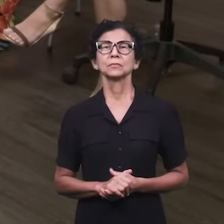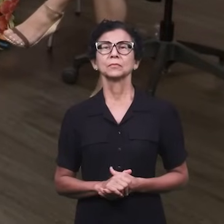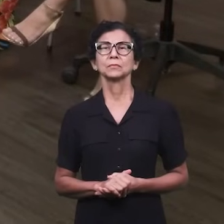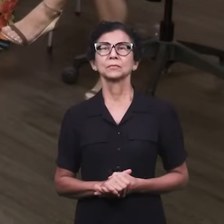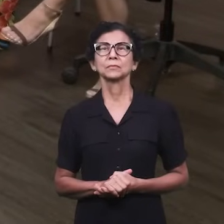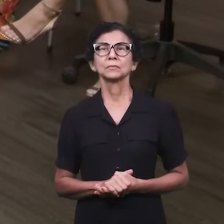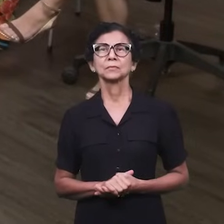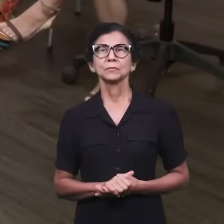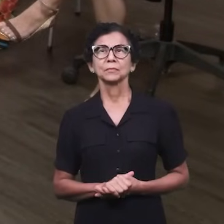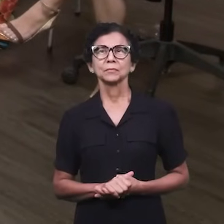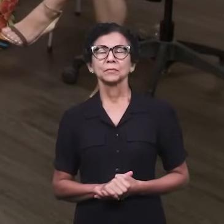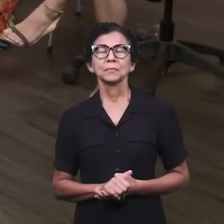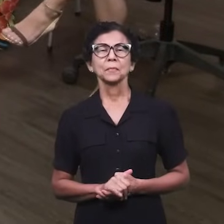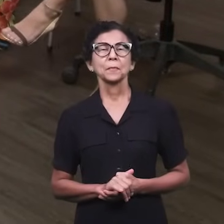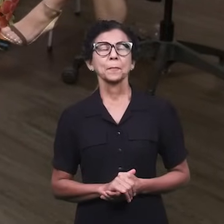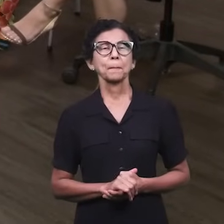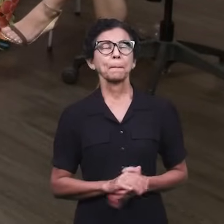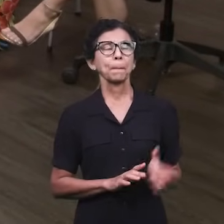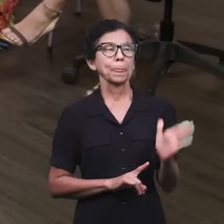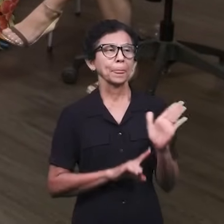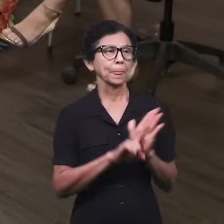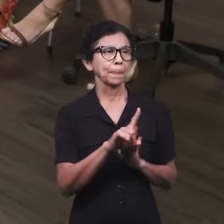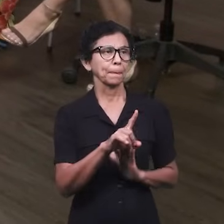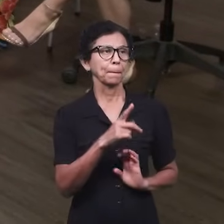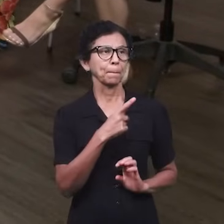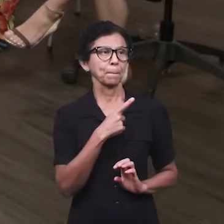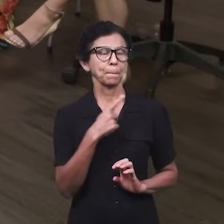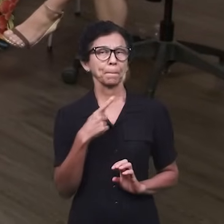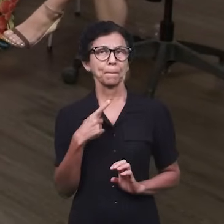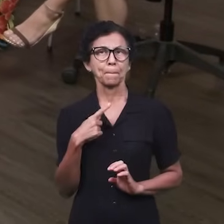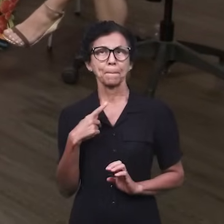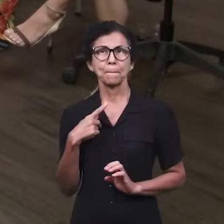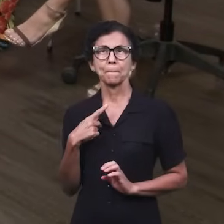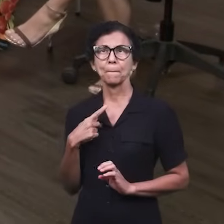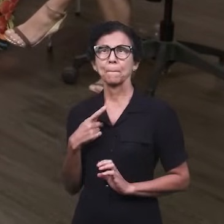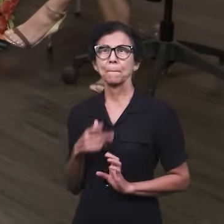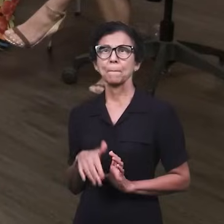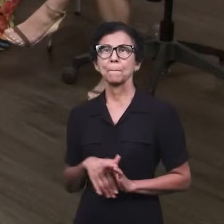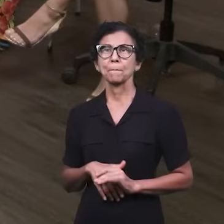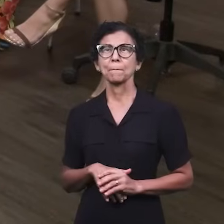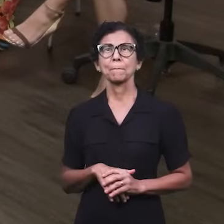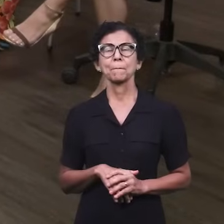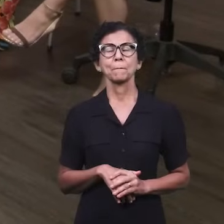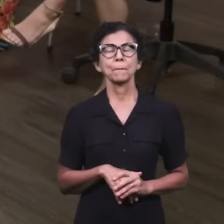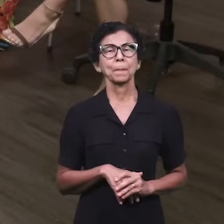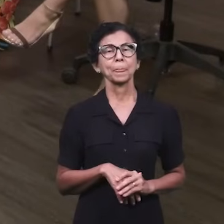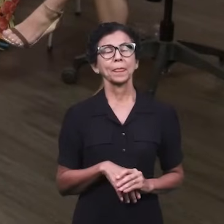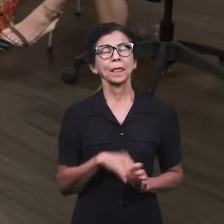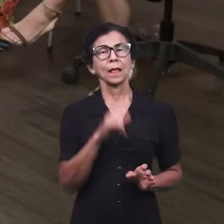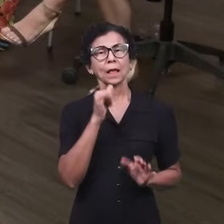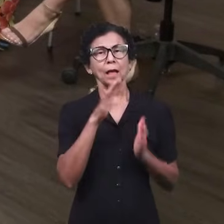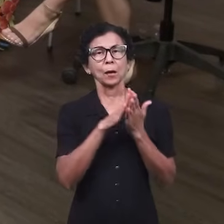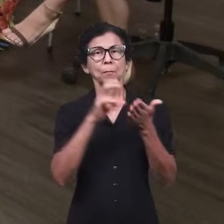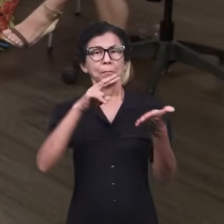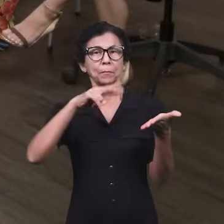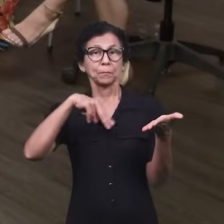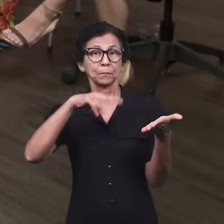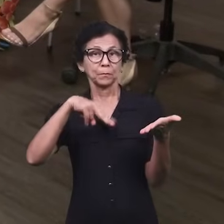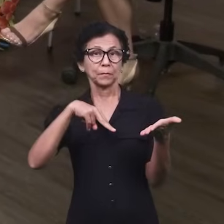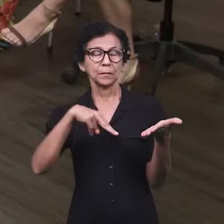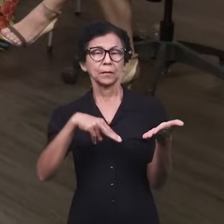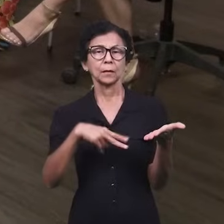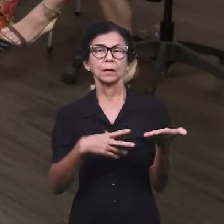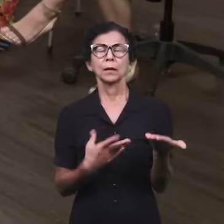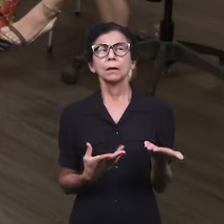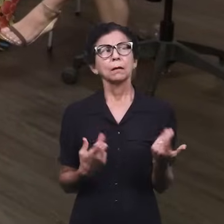primeiramente também queria fazer uma pergunta para você antes da Carol é o seguinte quando a gente vai ler a palavra a gente vai ler a Bíblia a